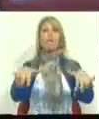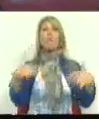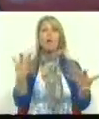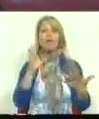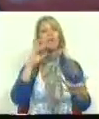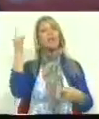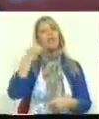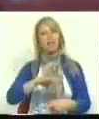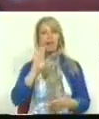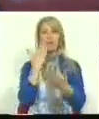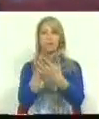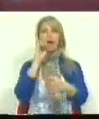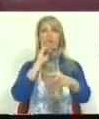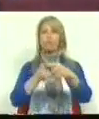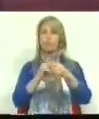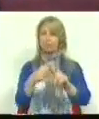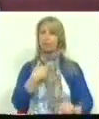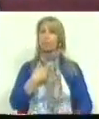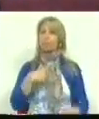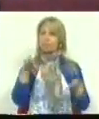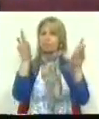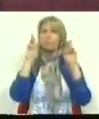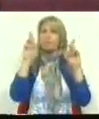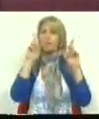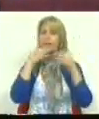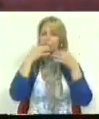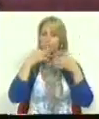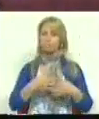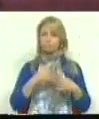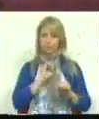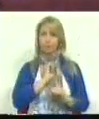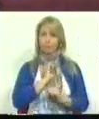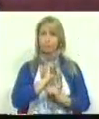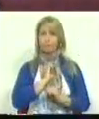beneficiador. O meu desejo convicto é que desta boa